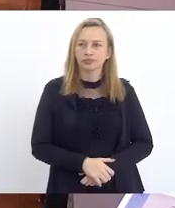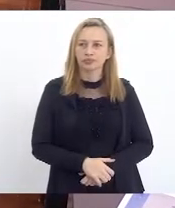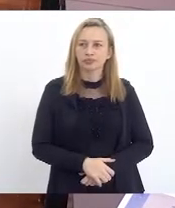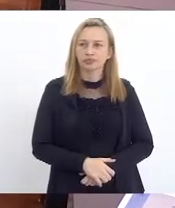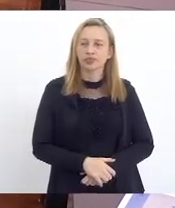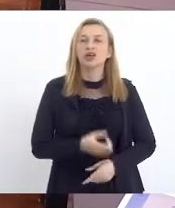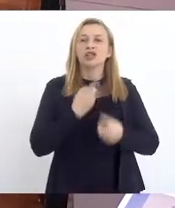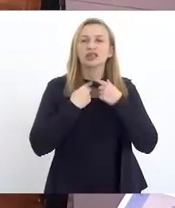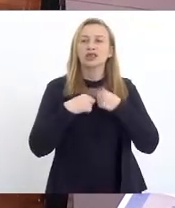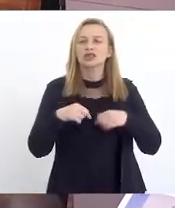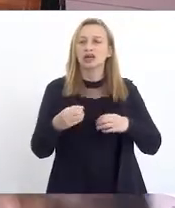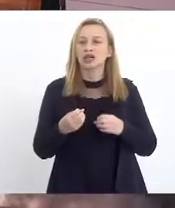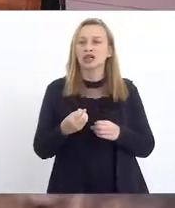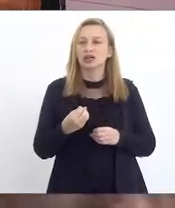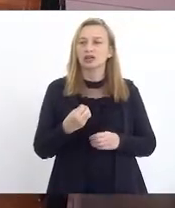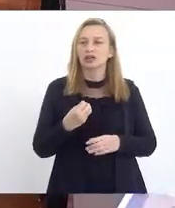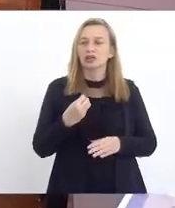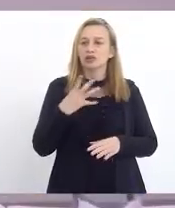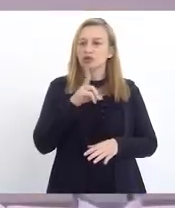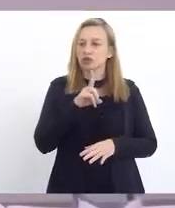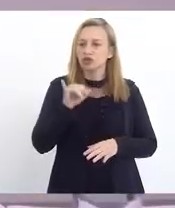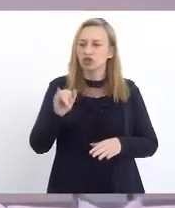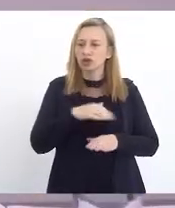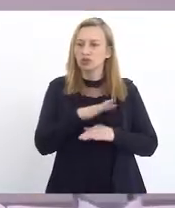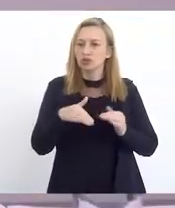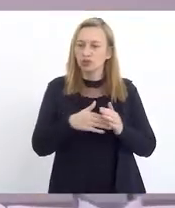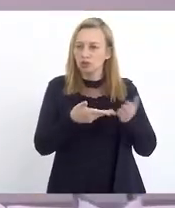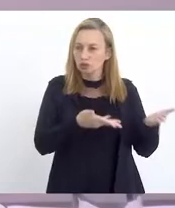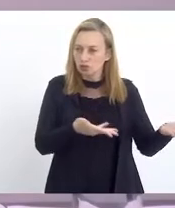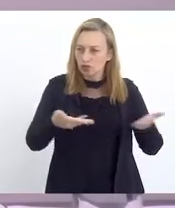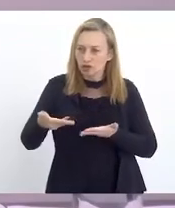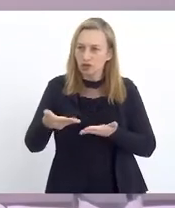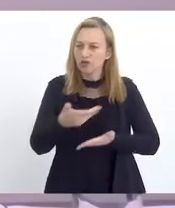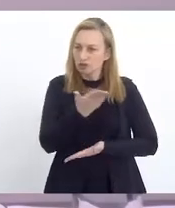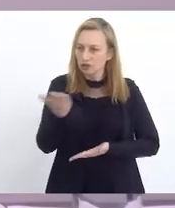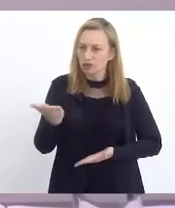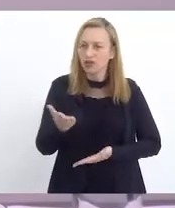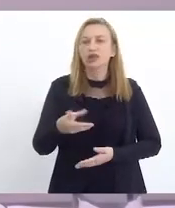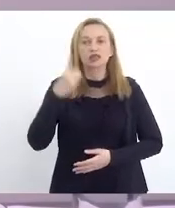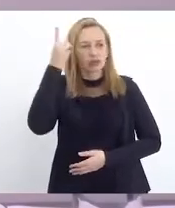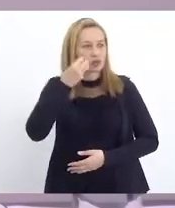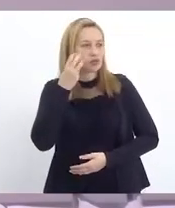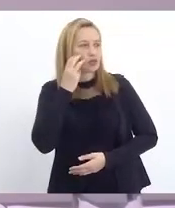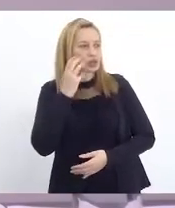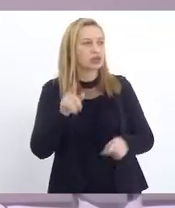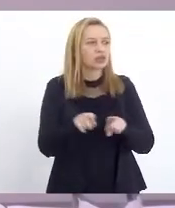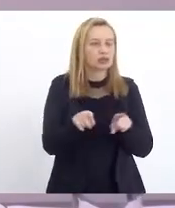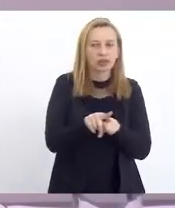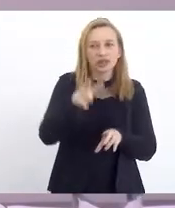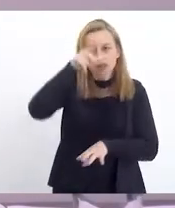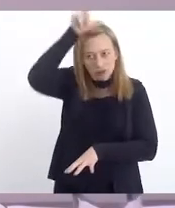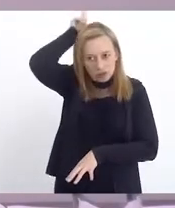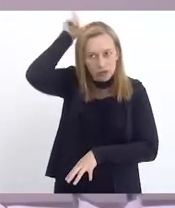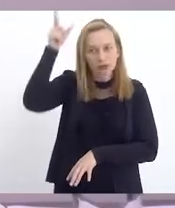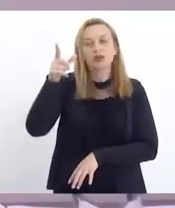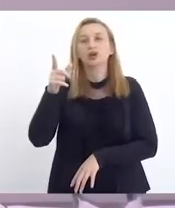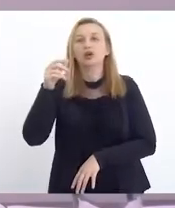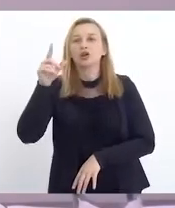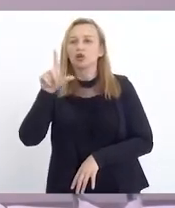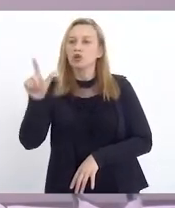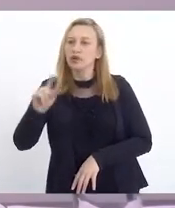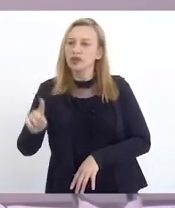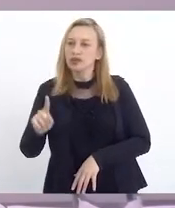Quero desejar boas-vindas a todos os presentes, a todos os deputados, inclusive o deputado Valdec e o deputado dos Paulo e o deputado dos